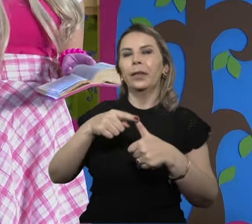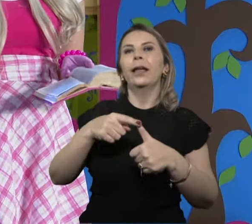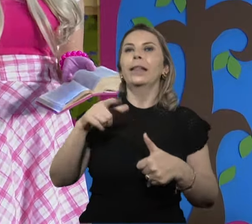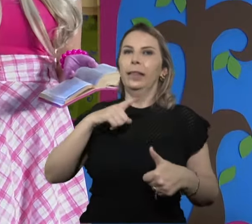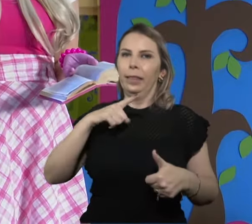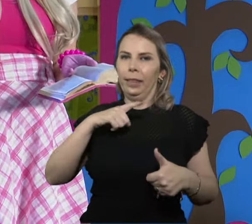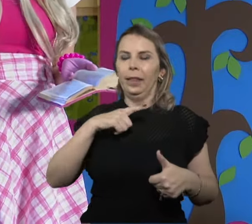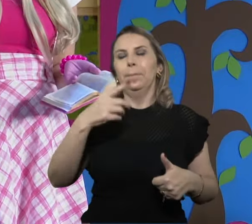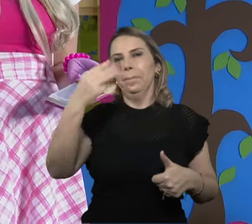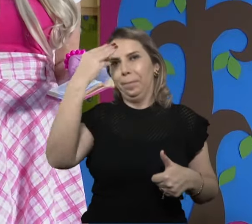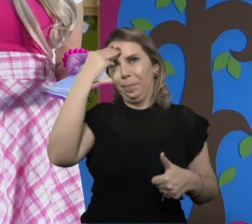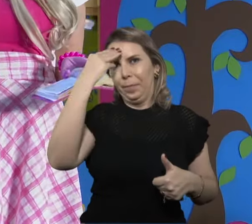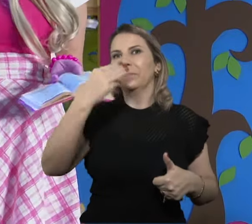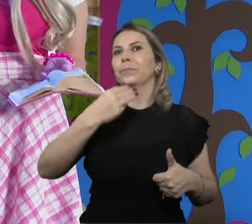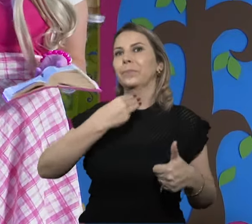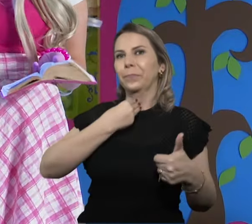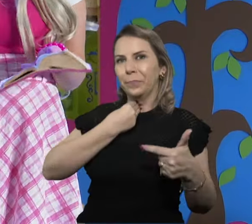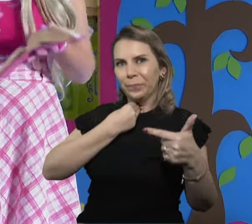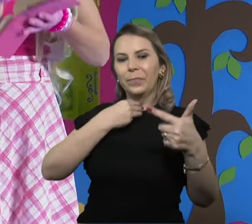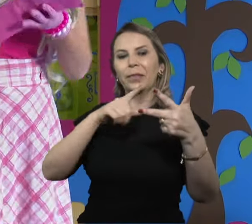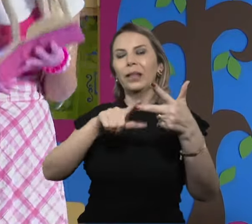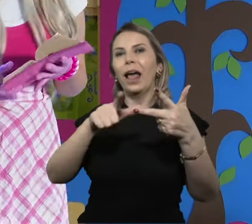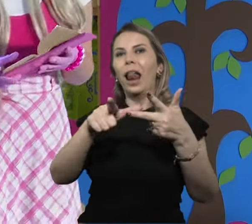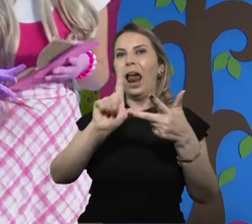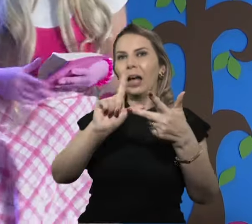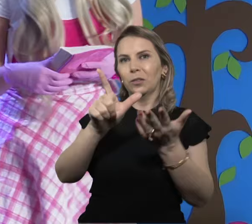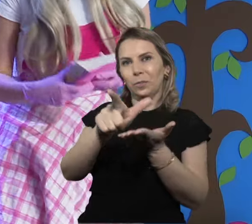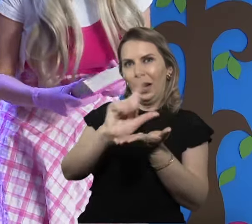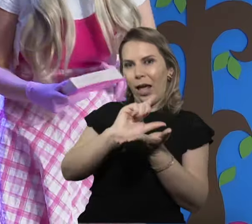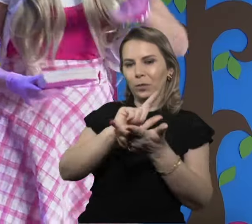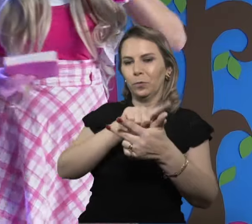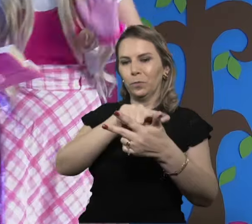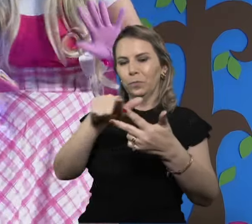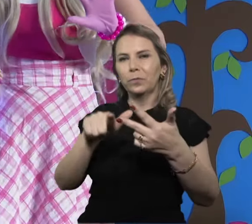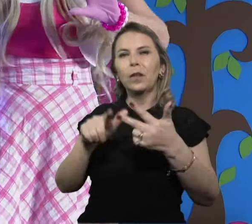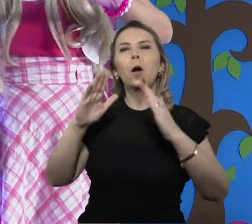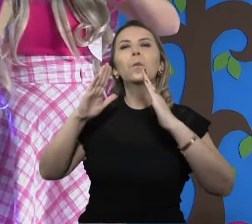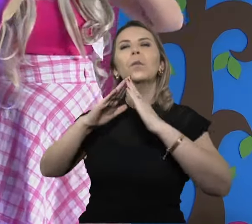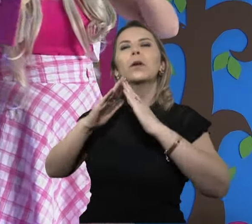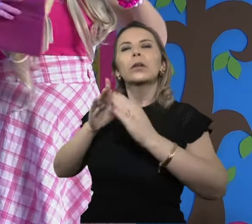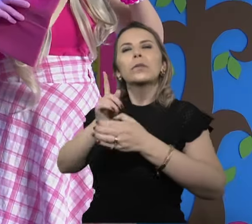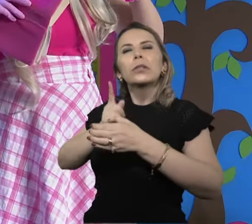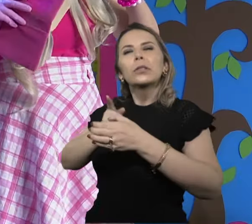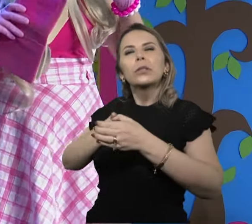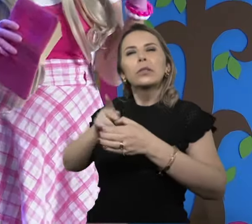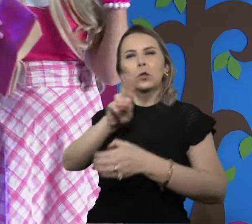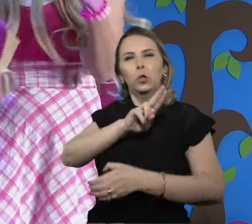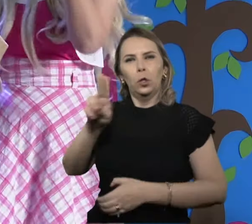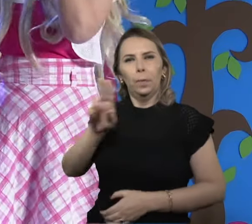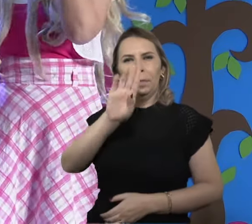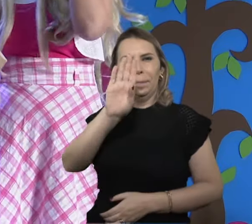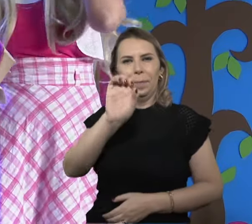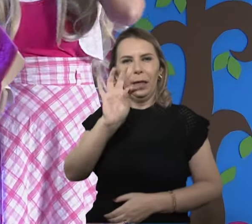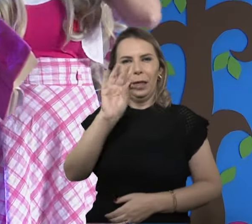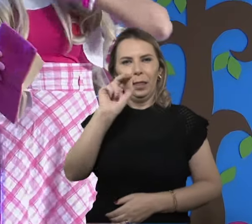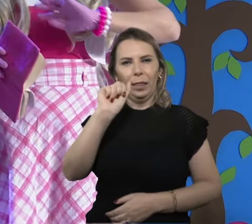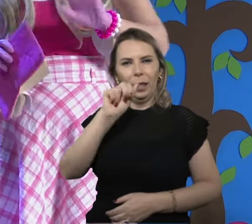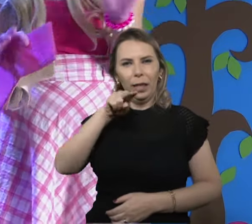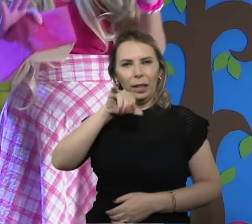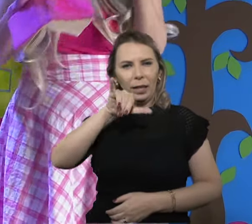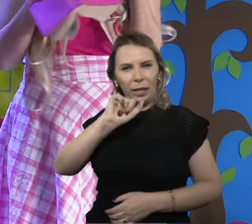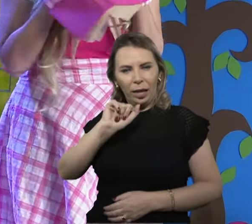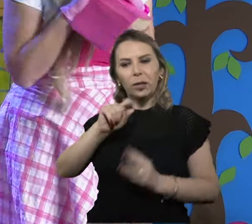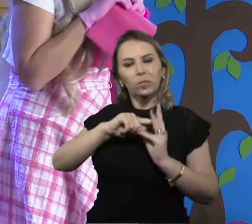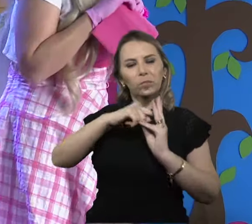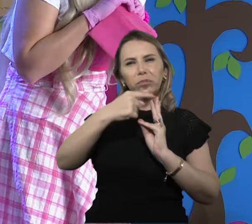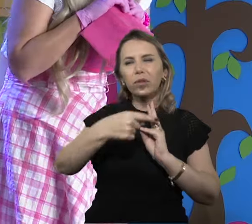a Marta, a Maria e o Lázaro. Esses três irmãos, eles moravam numa cidade chamada Betânia. É, e